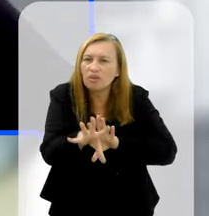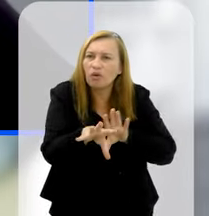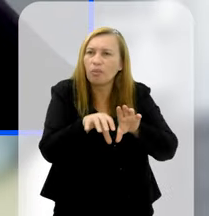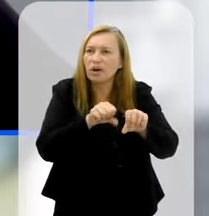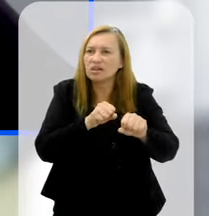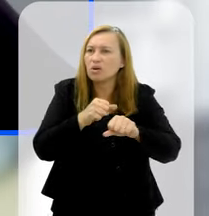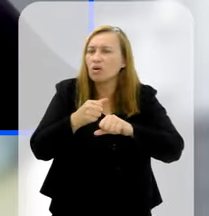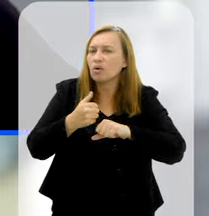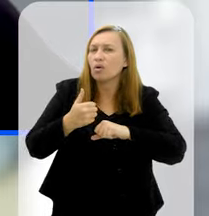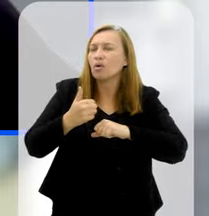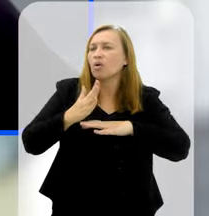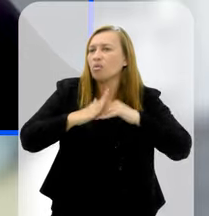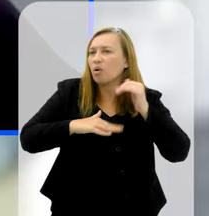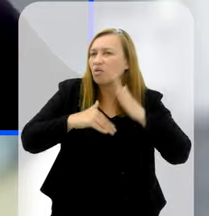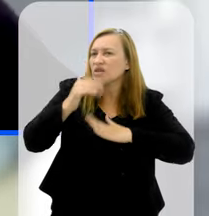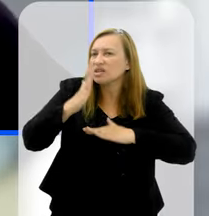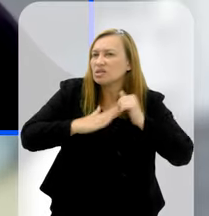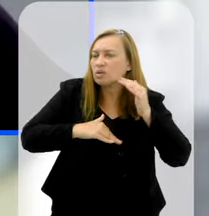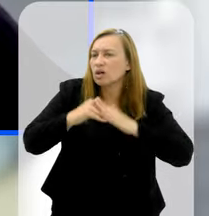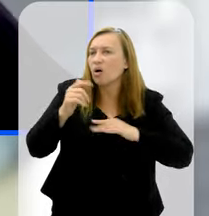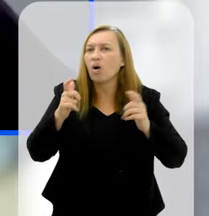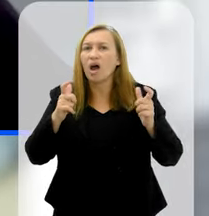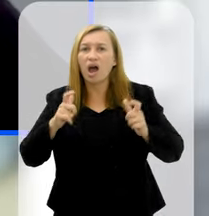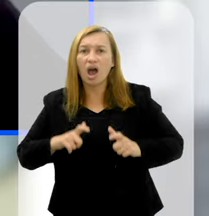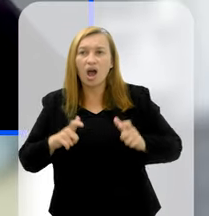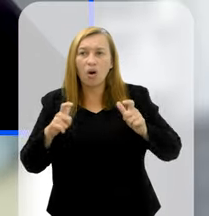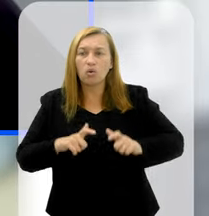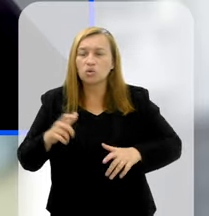da formação profissional, aonde